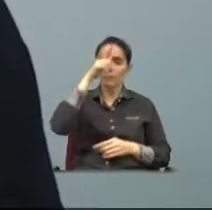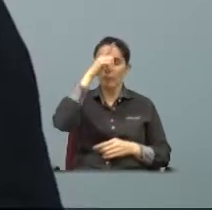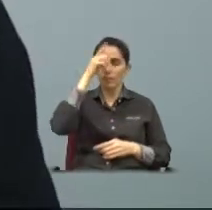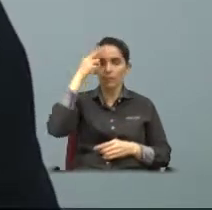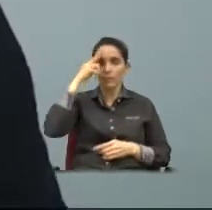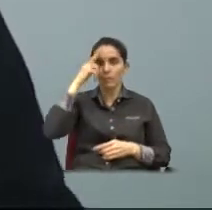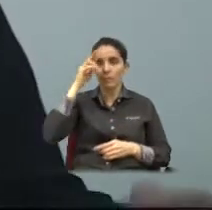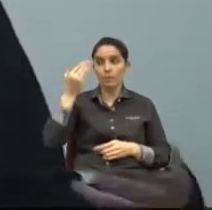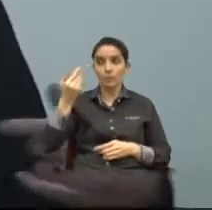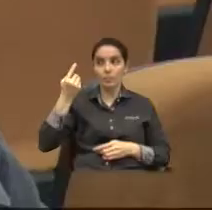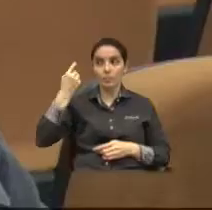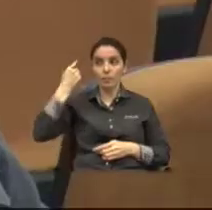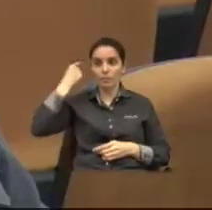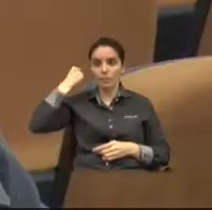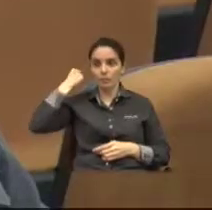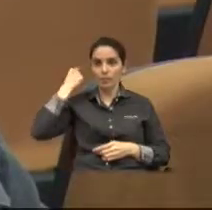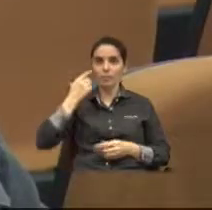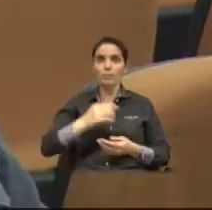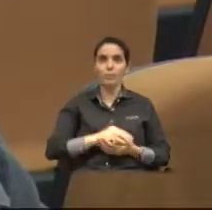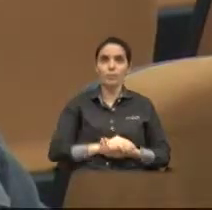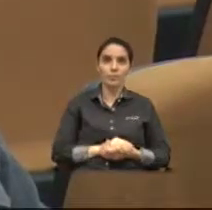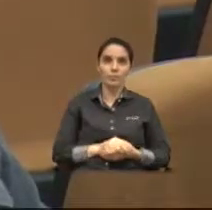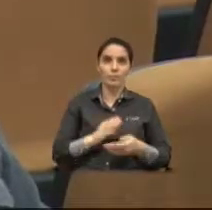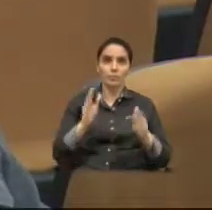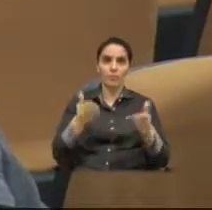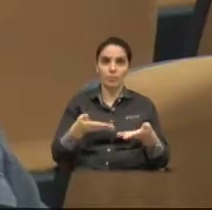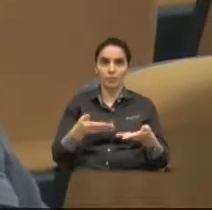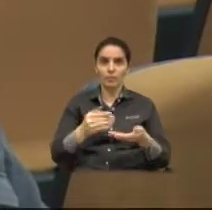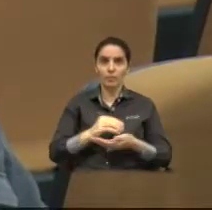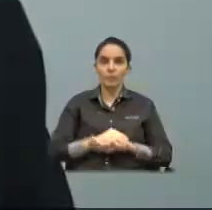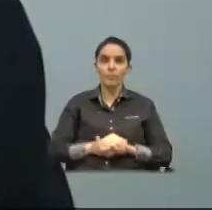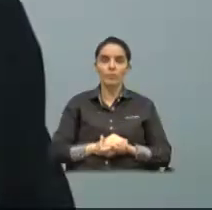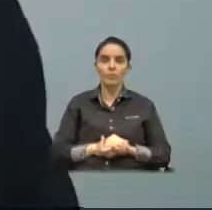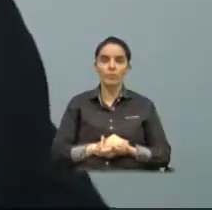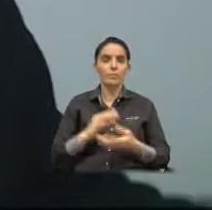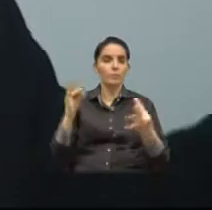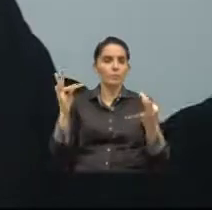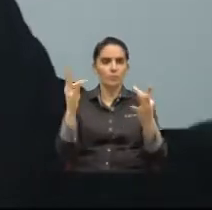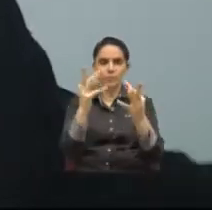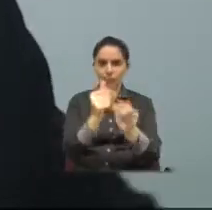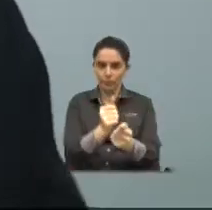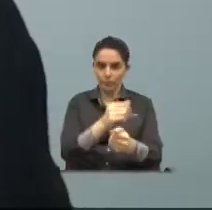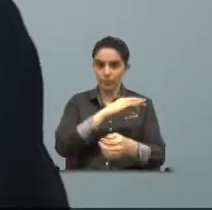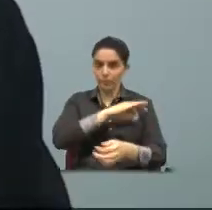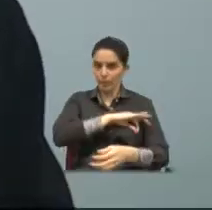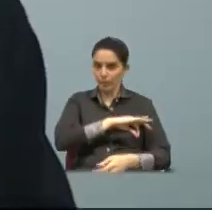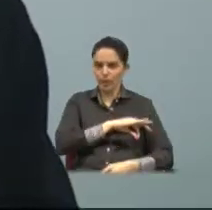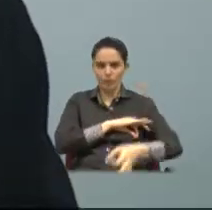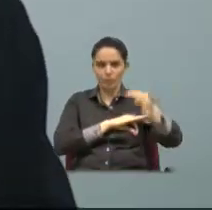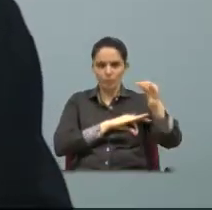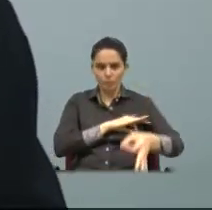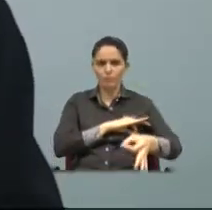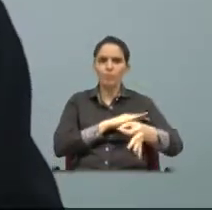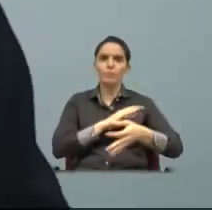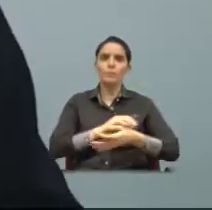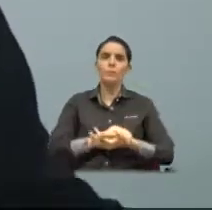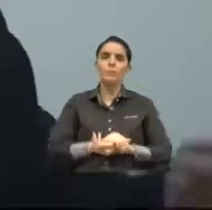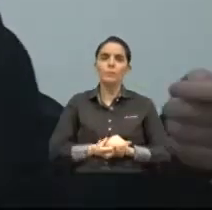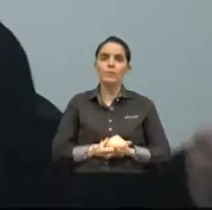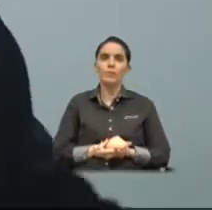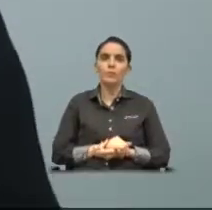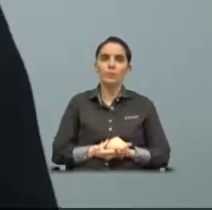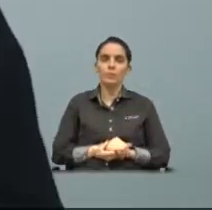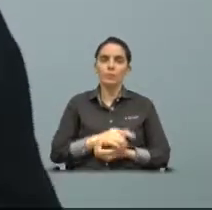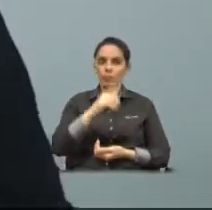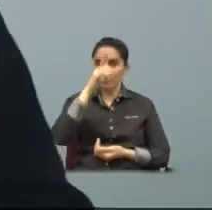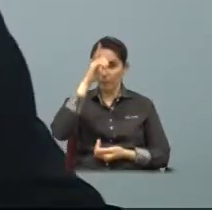tempo, ainda, para mim, ainda é assim, e garanto que para todos aqui, polícia é polícia. Eu ensino a minhas